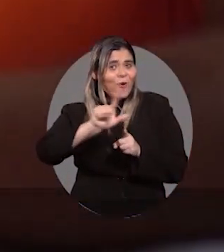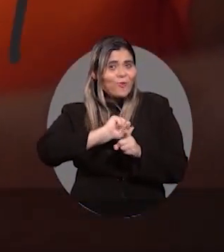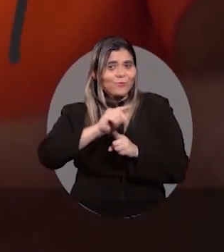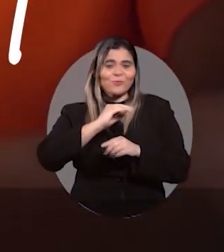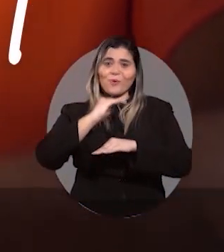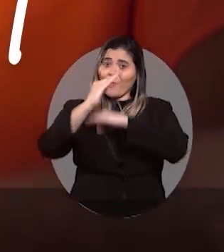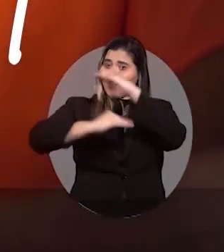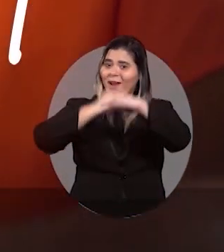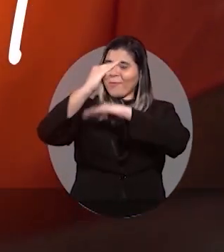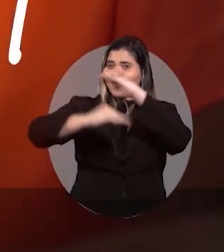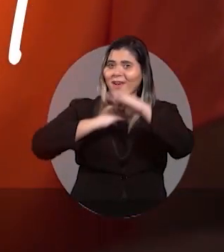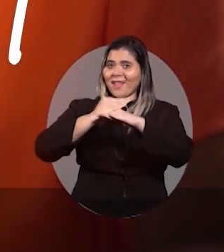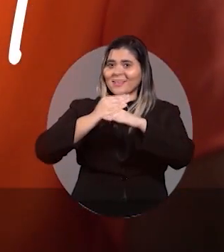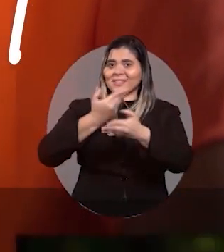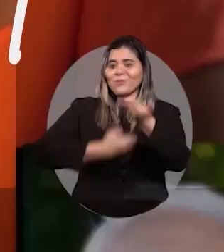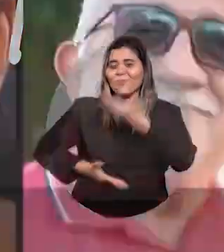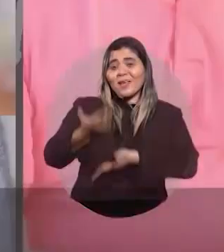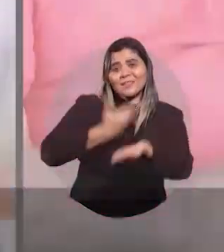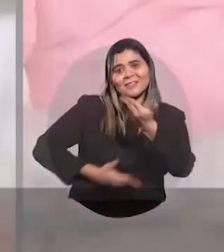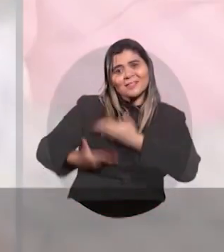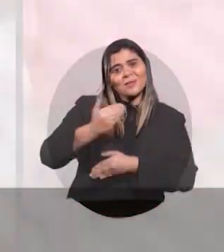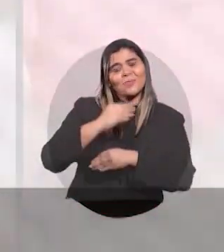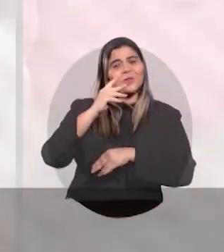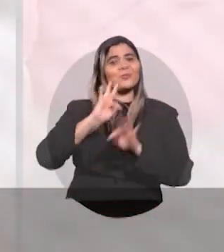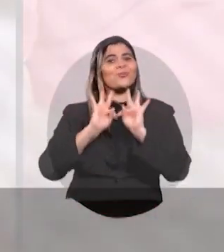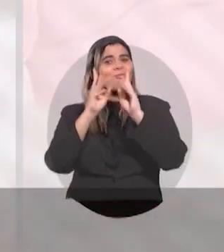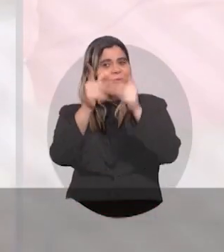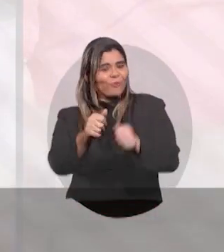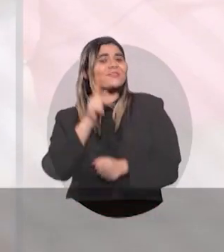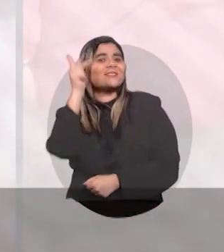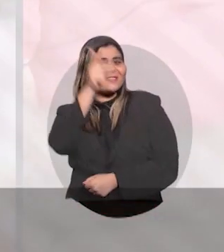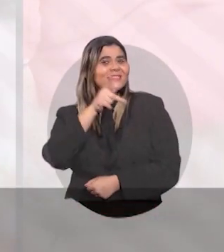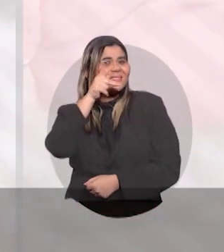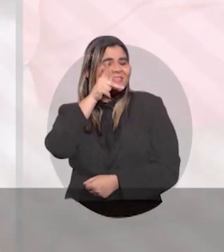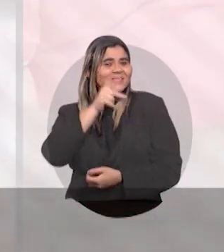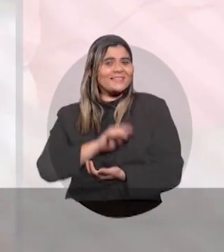A população participa, a Paraíba cresce. Governo do Estado. Somos todos Paraíba.